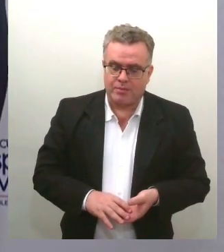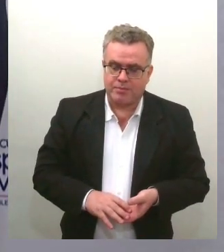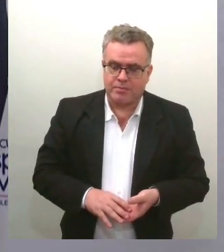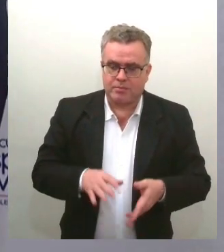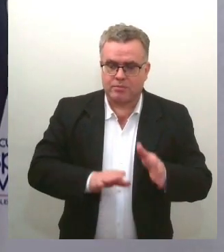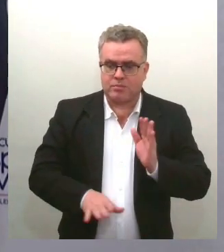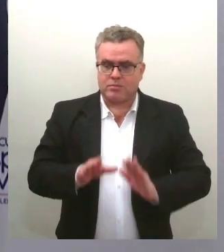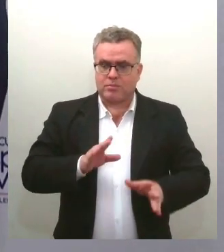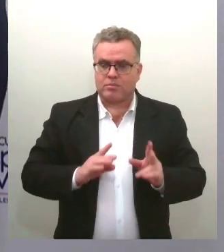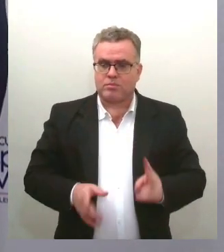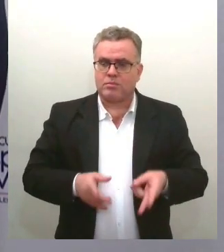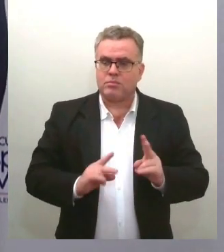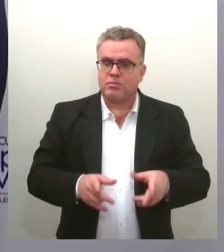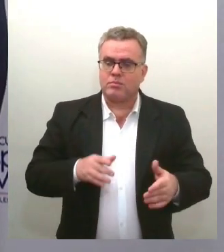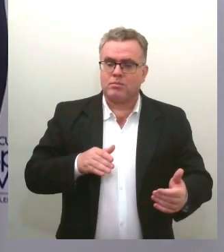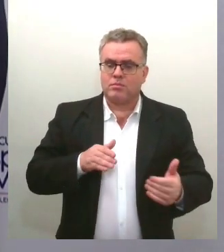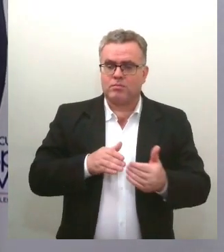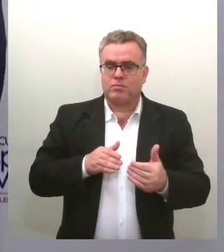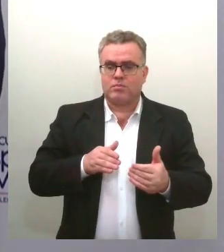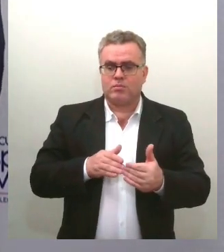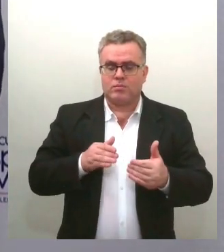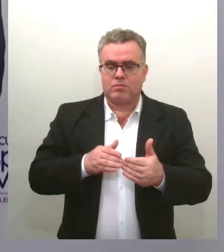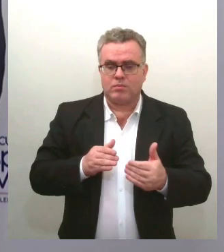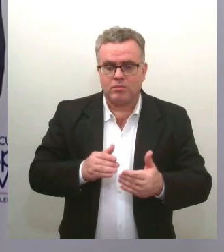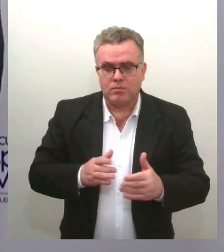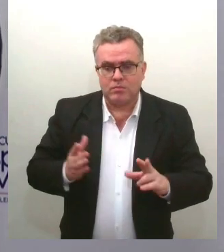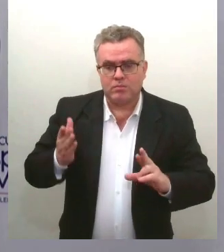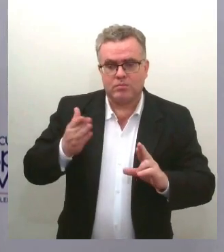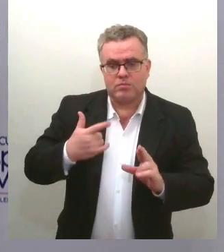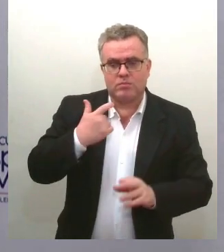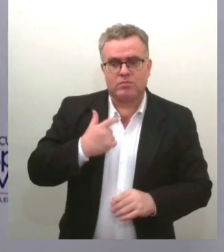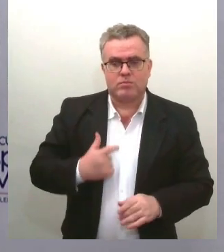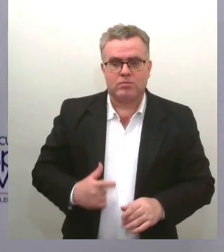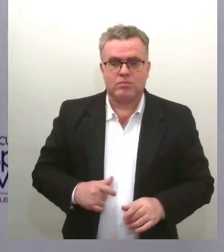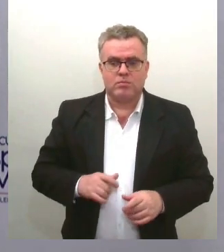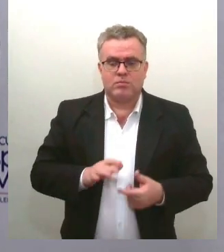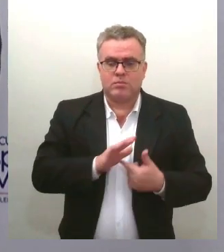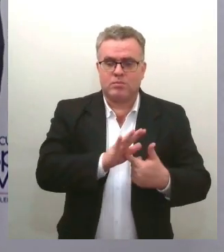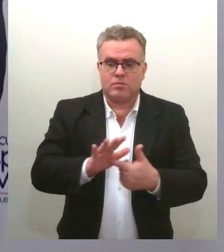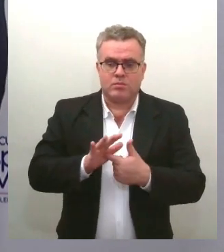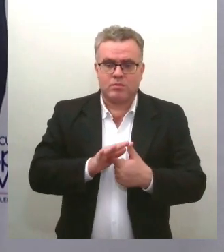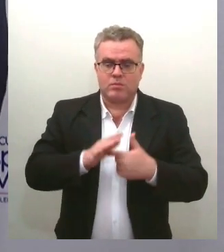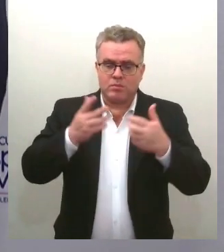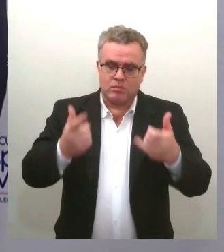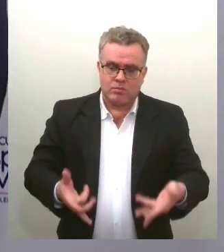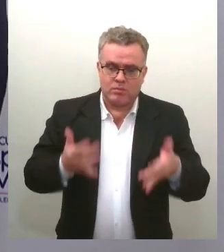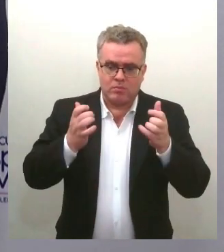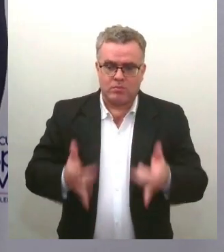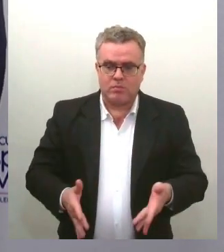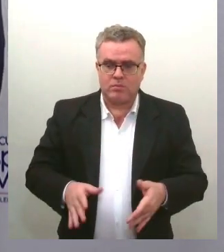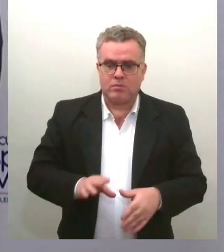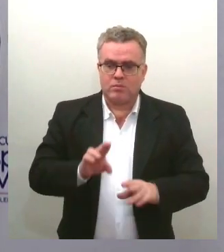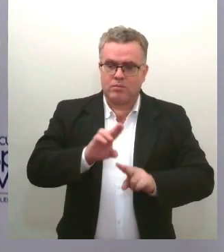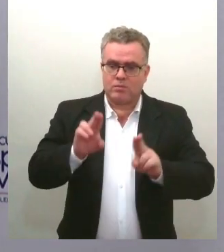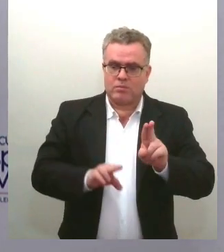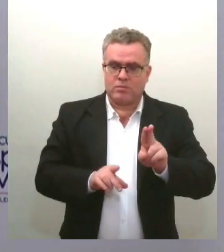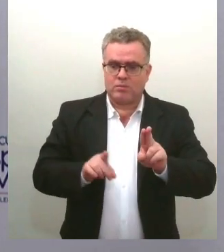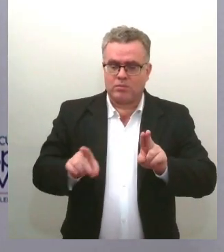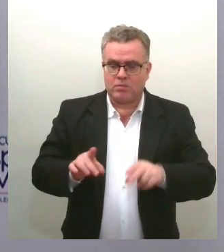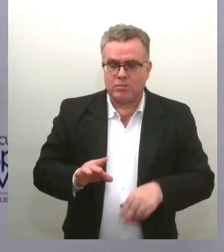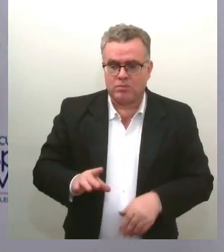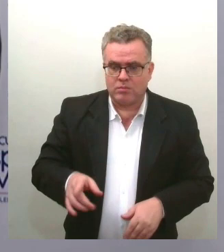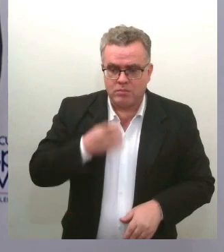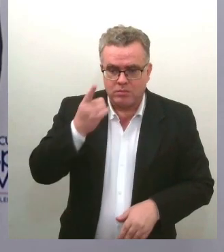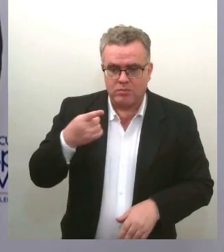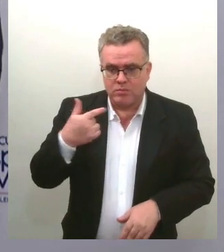tenho sido abordado nas reuniões que eu participo na UNALI pelos parlamentares de outro estado, como está funcionando. Eu sei